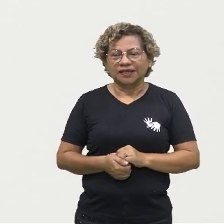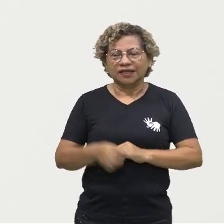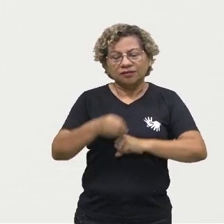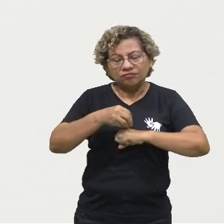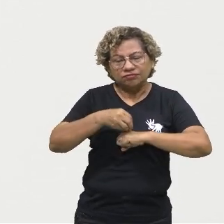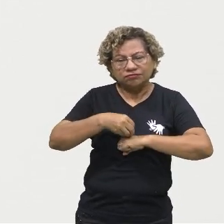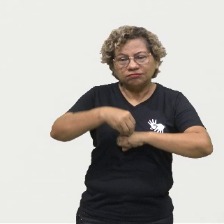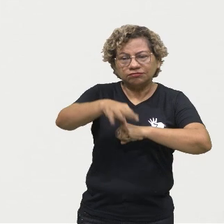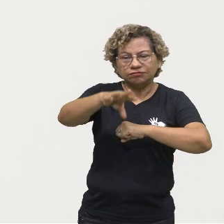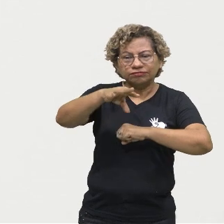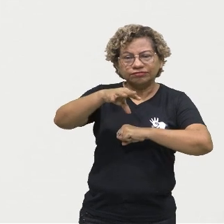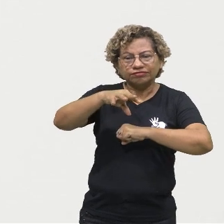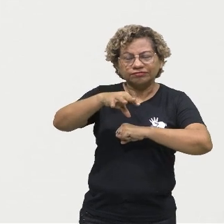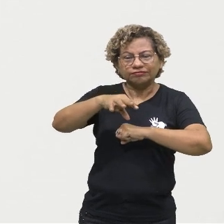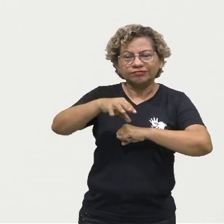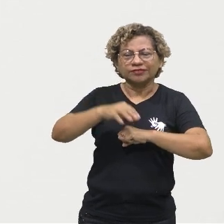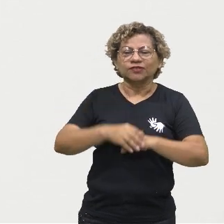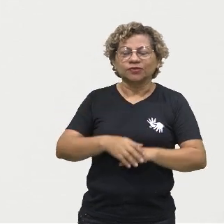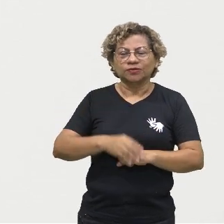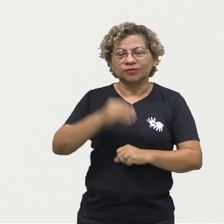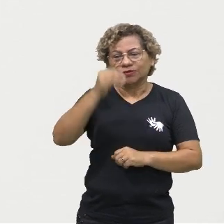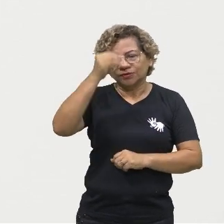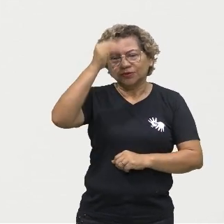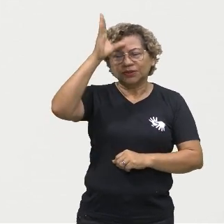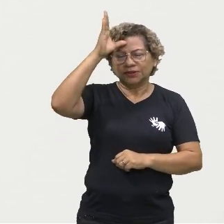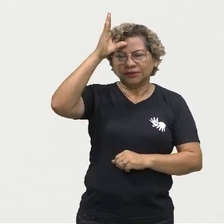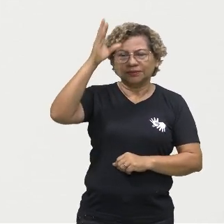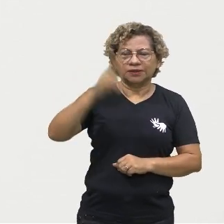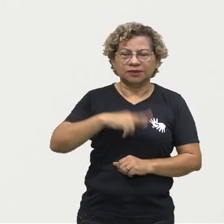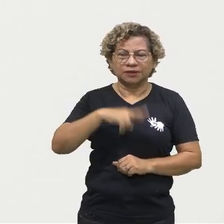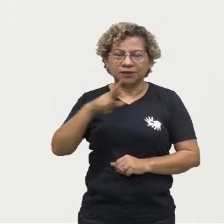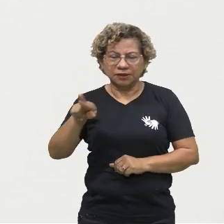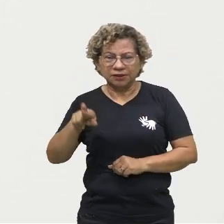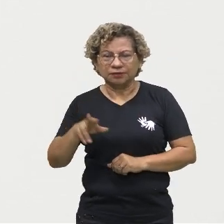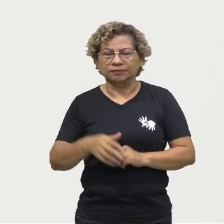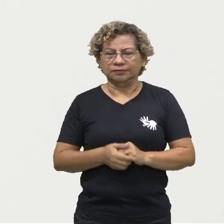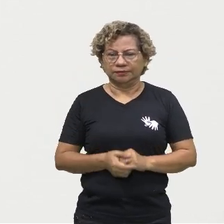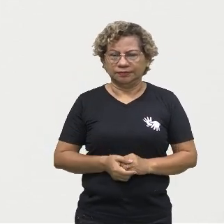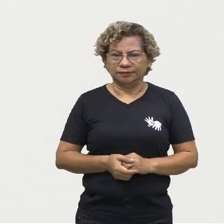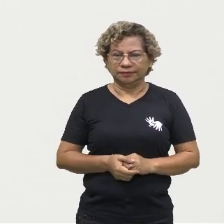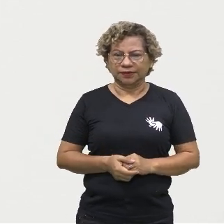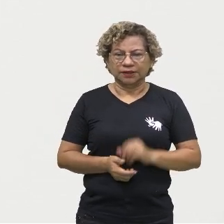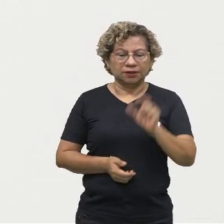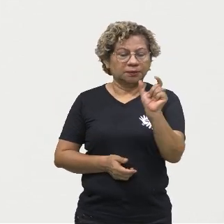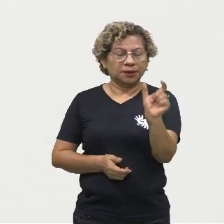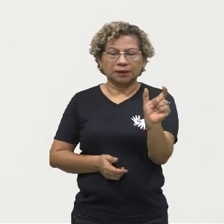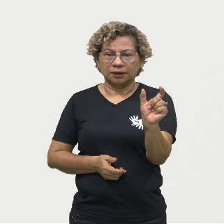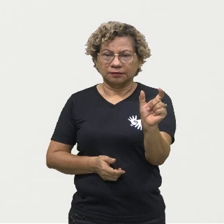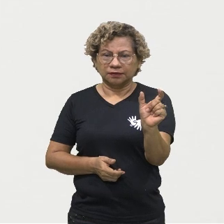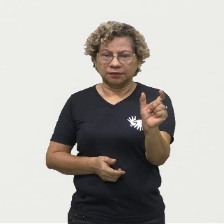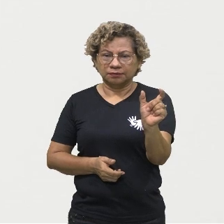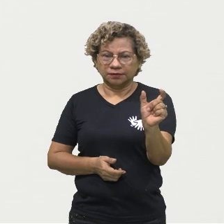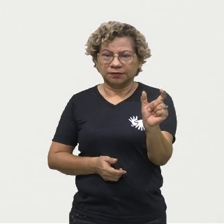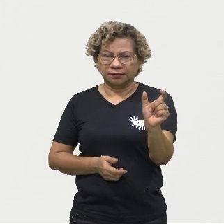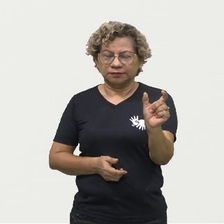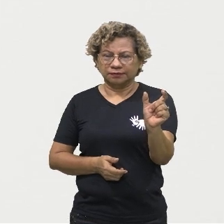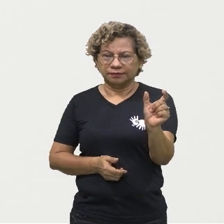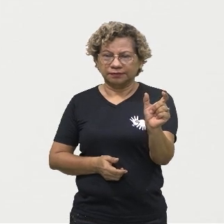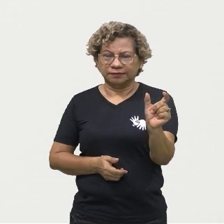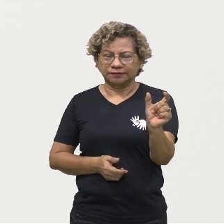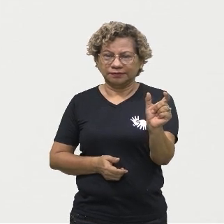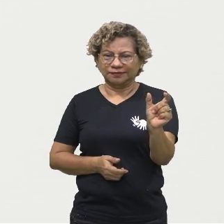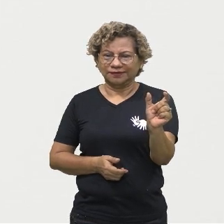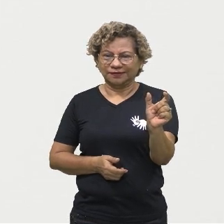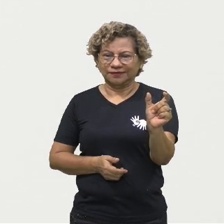transmitir os ensinamentos de uma religião, criando. Estas palavras aqui pegaram